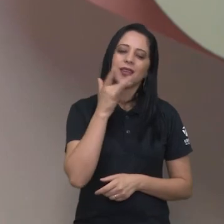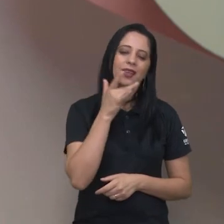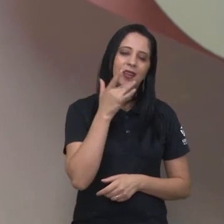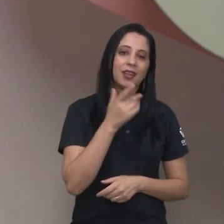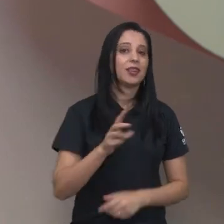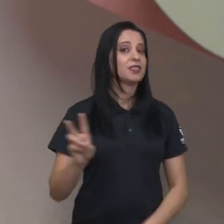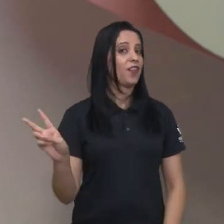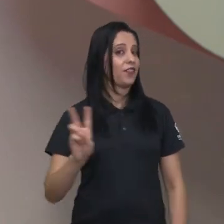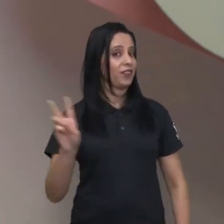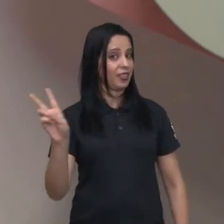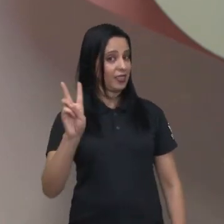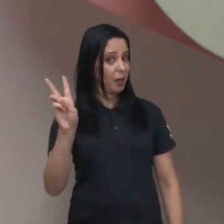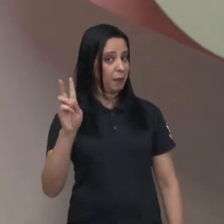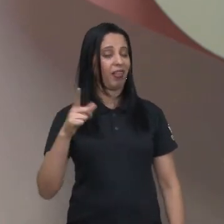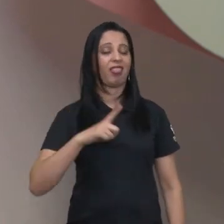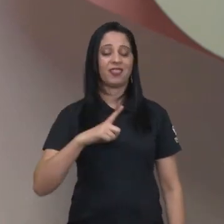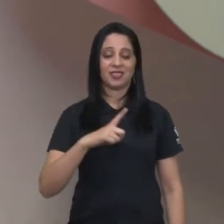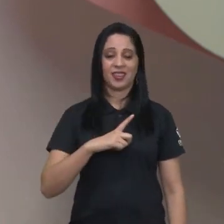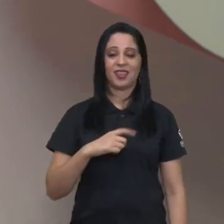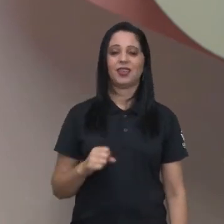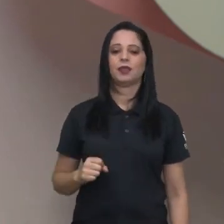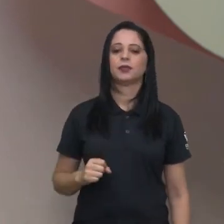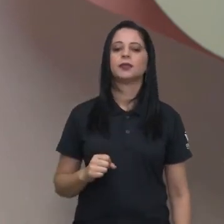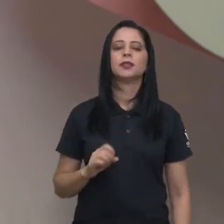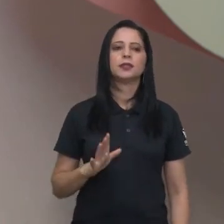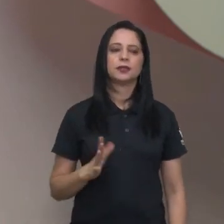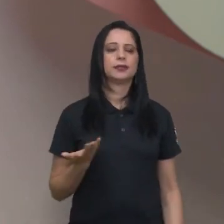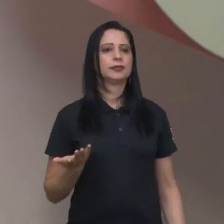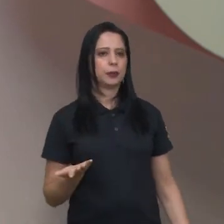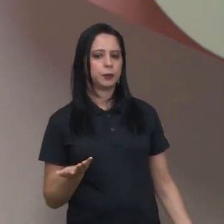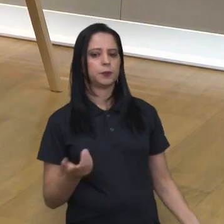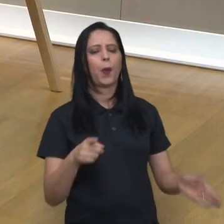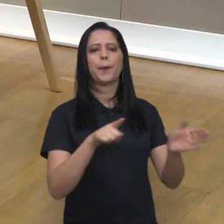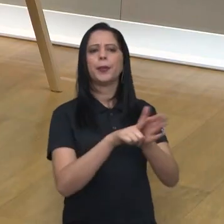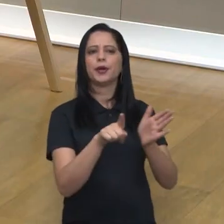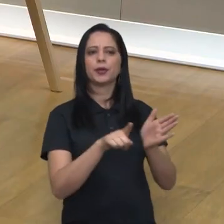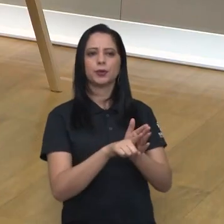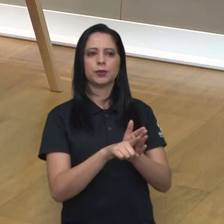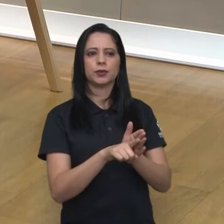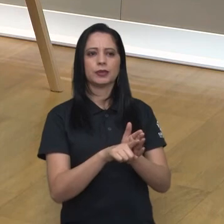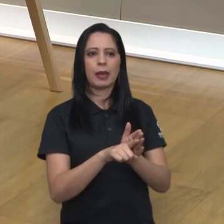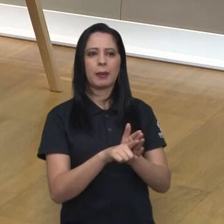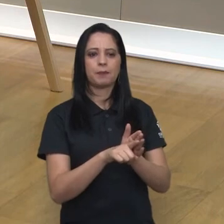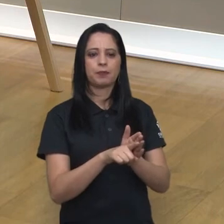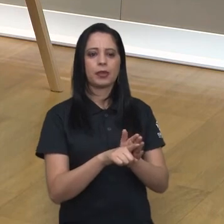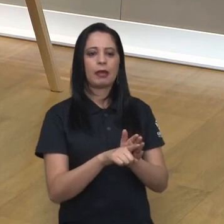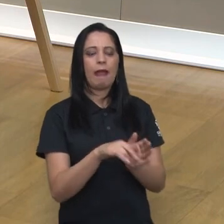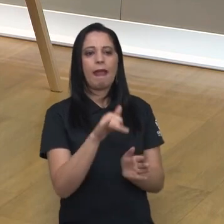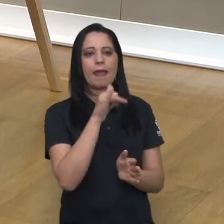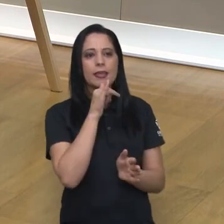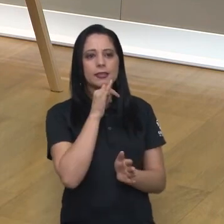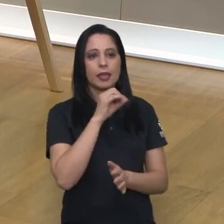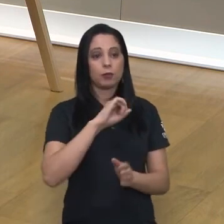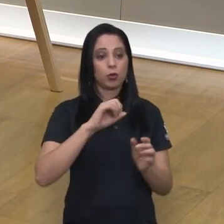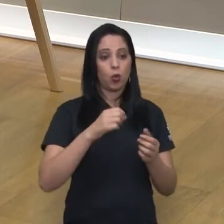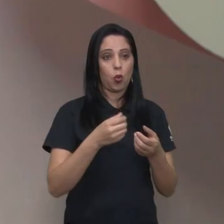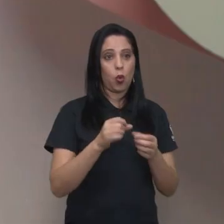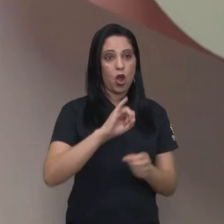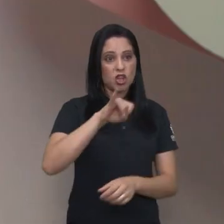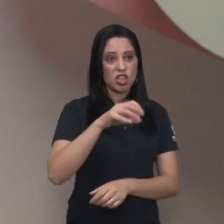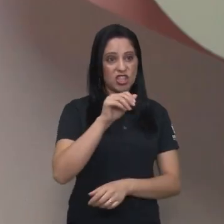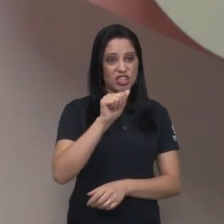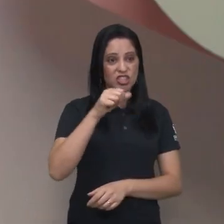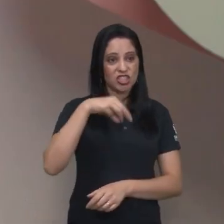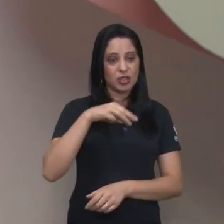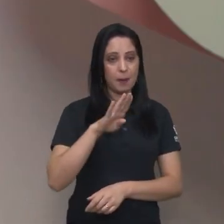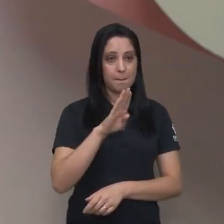saborosas, nutritivas. Agora, Elizabeth, na hora do preparo, eu preciso tomar um cuidado especial? Por exemplo, tem aquele o jambu, que é